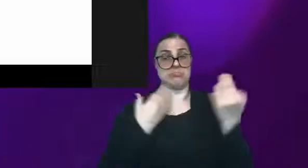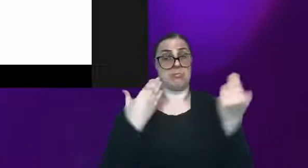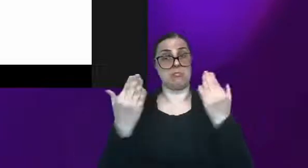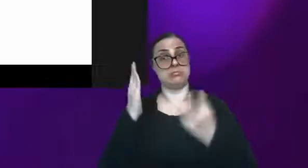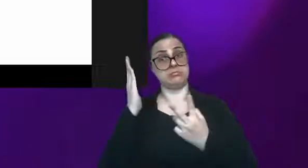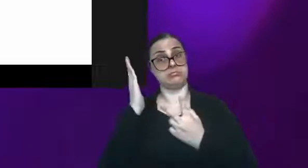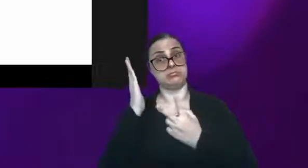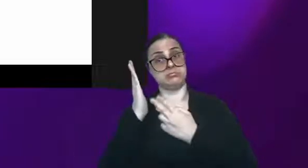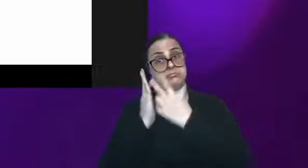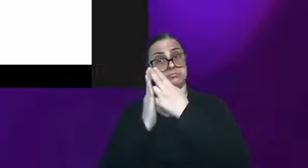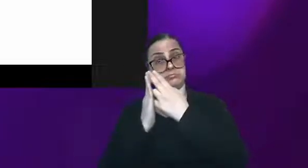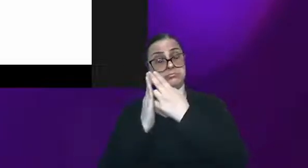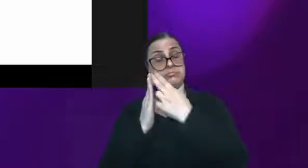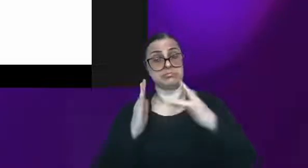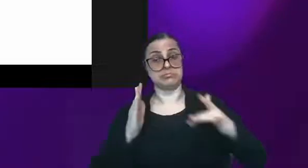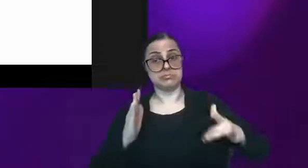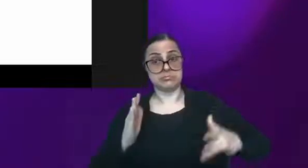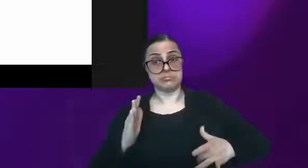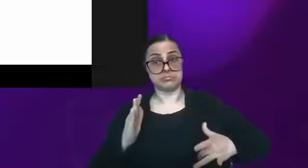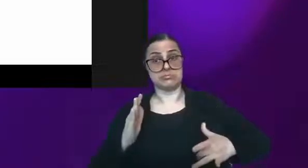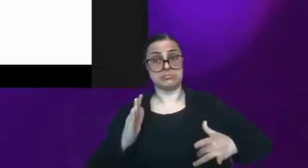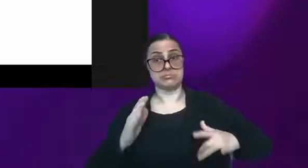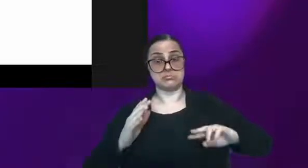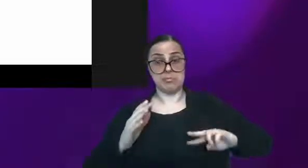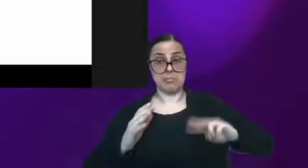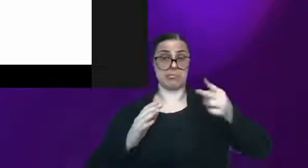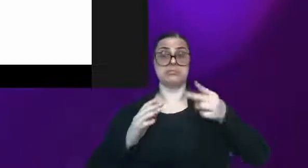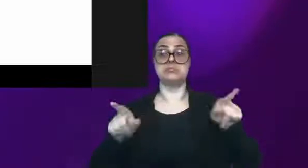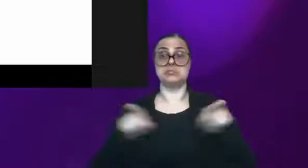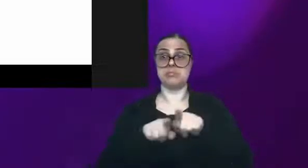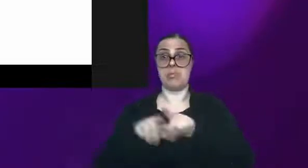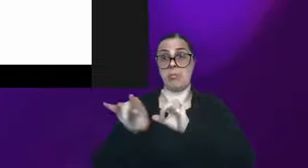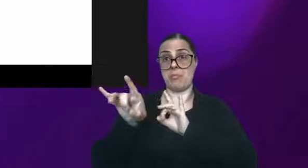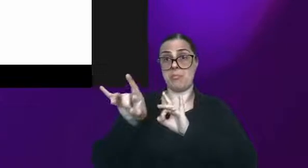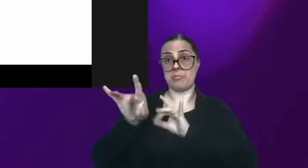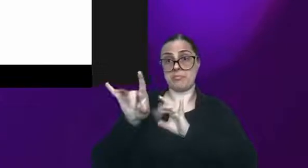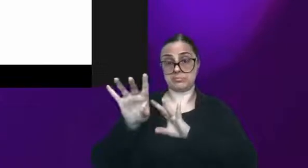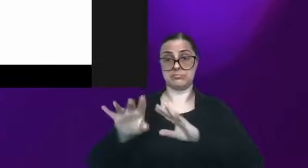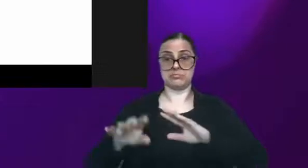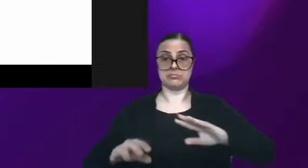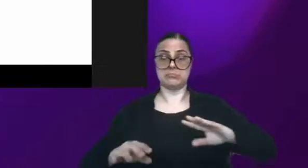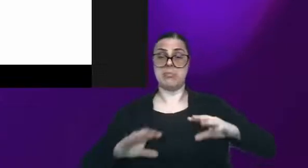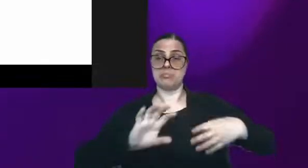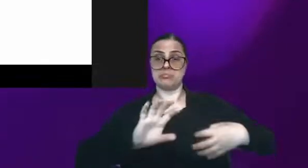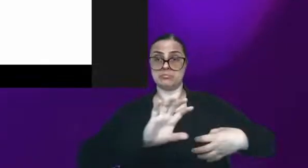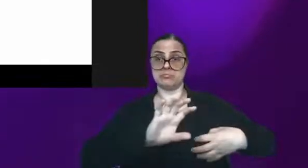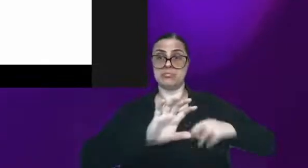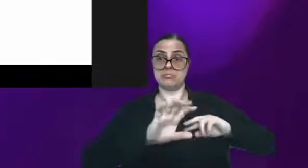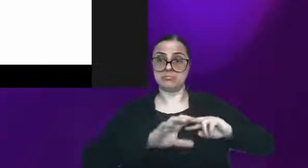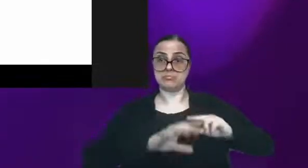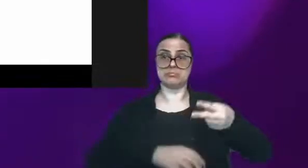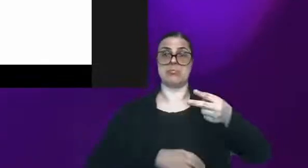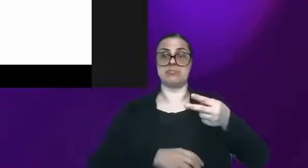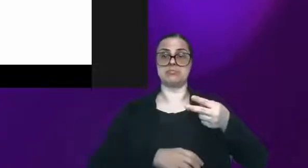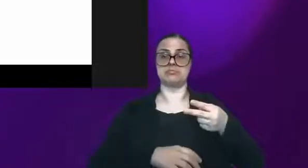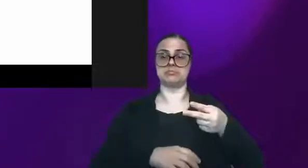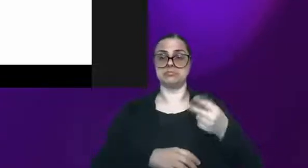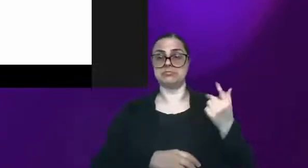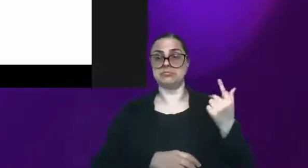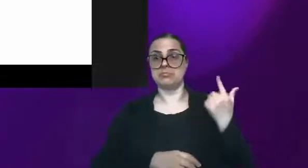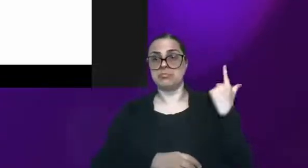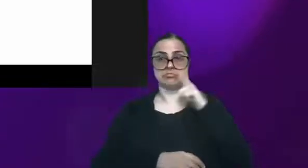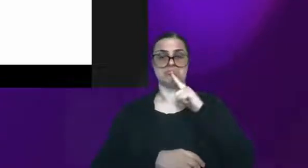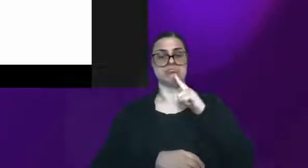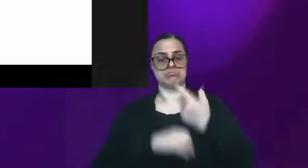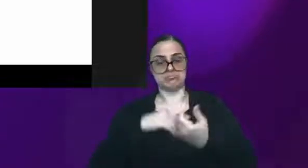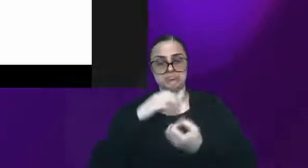hepática técnicas do transplante que também são hoje em dia aplicadas e, portanto, é um casamento que deu estes frutos e de onde